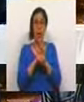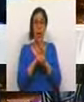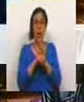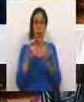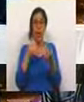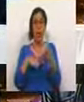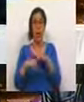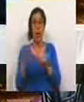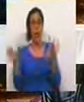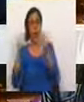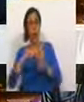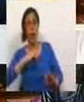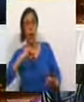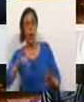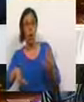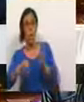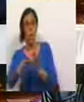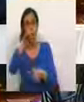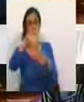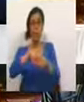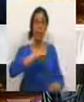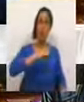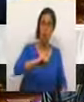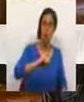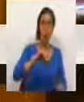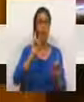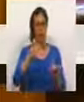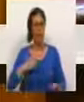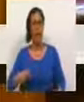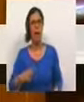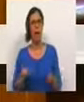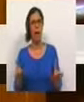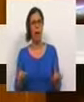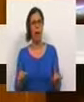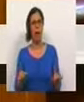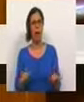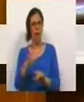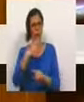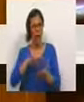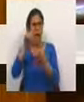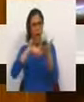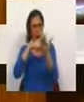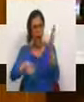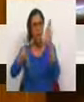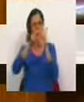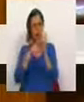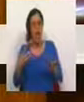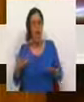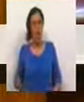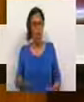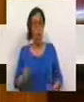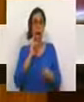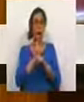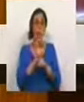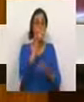eles encontrar a mãe o senhor votou contra eles pretendem você quer julgar a lei atual preso